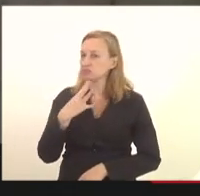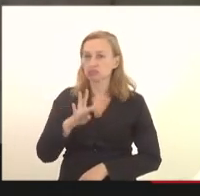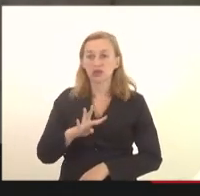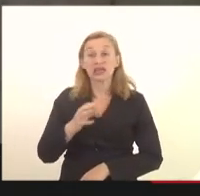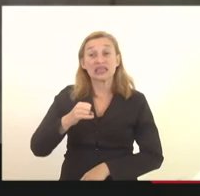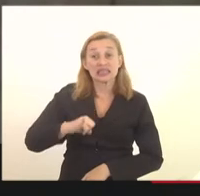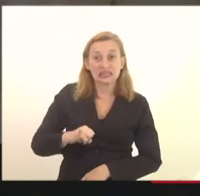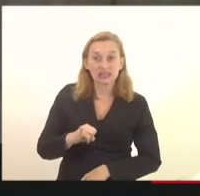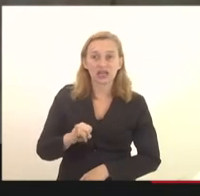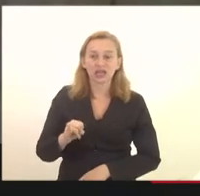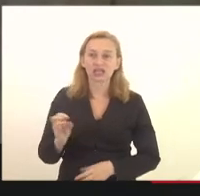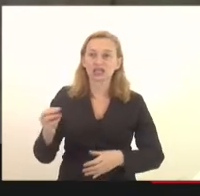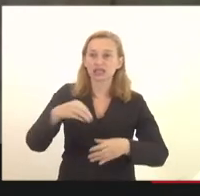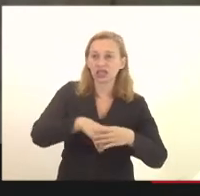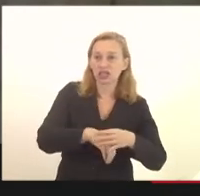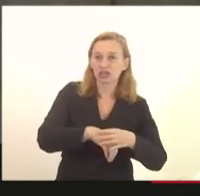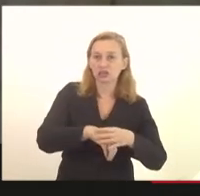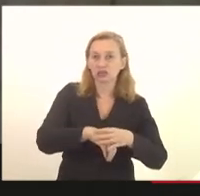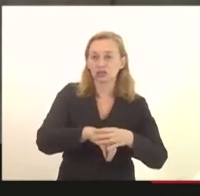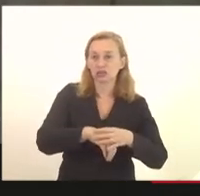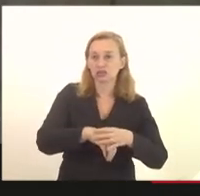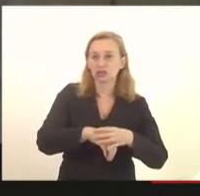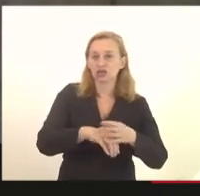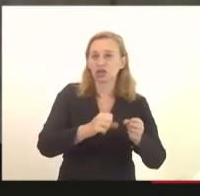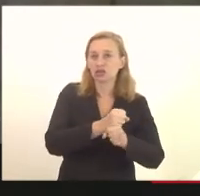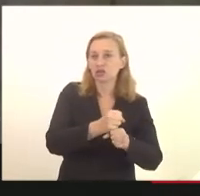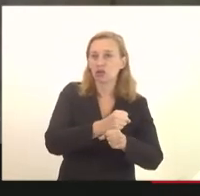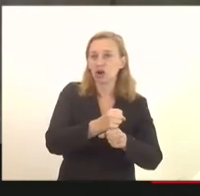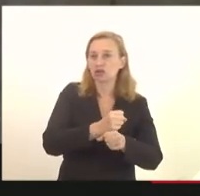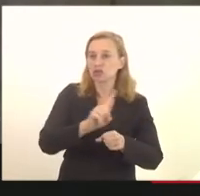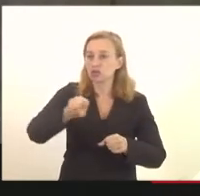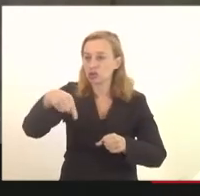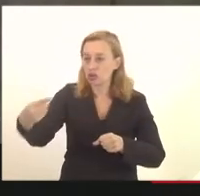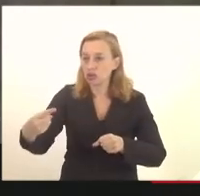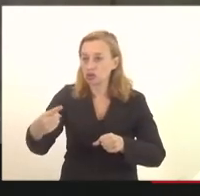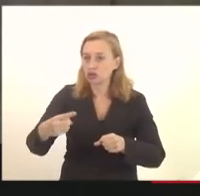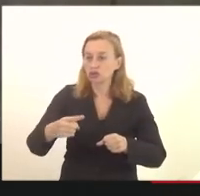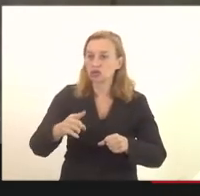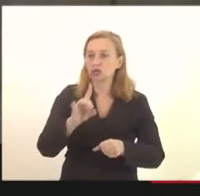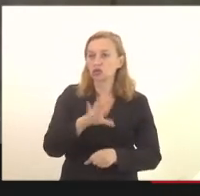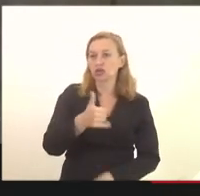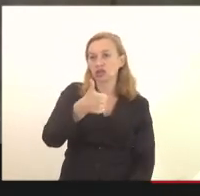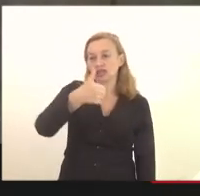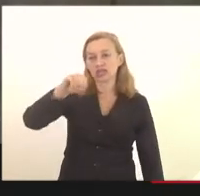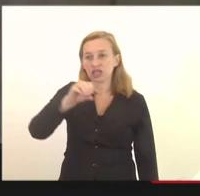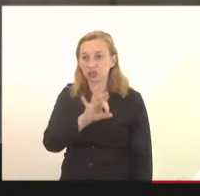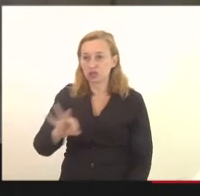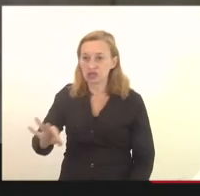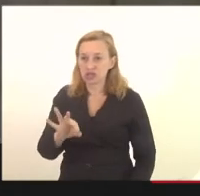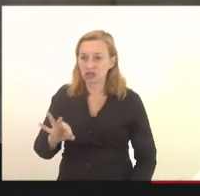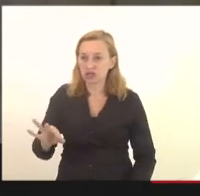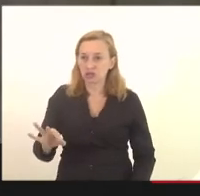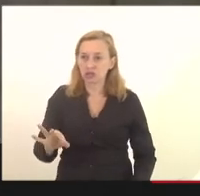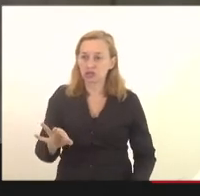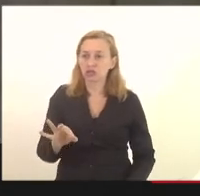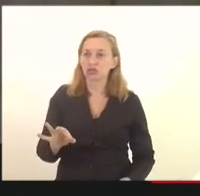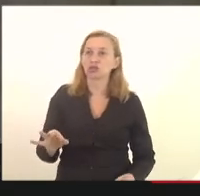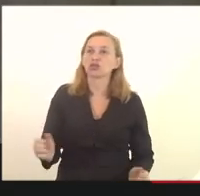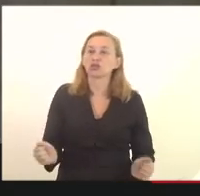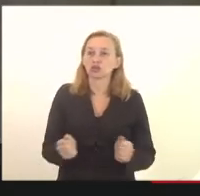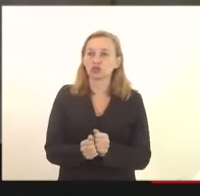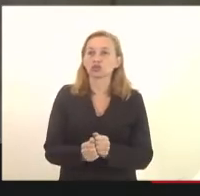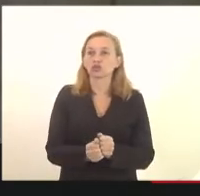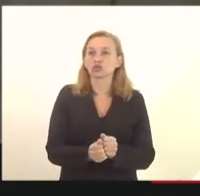isso está projetado para ser feito nos próximos anos, mas também por termos apenas 10% de participação nesse projeto, é algo que